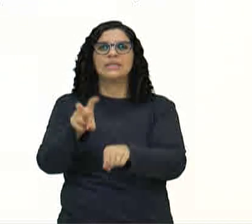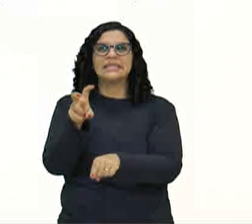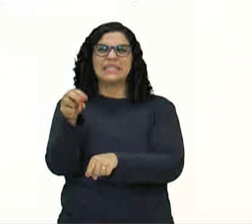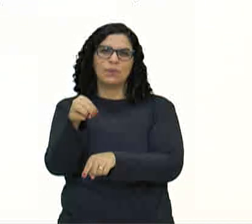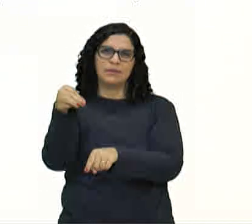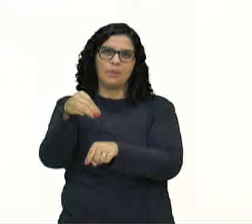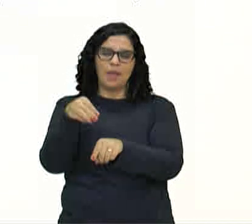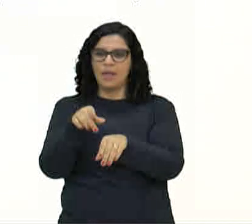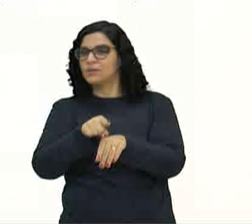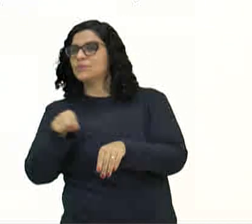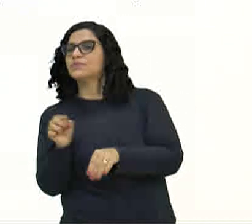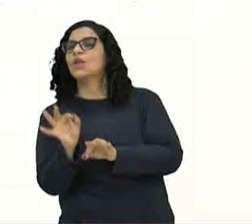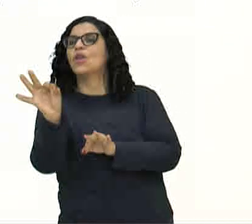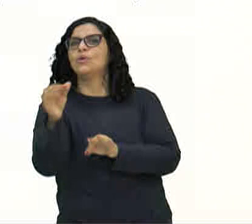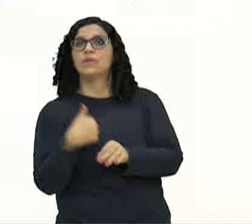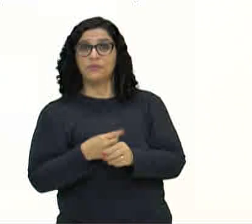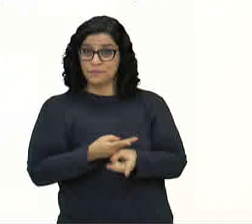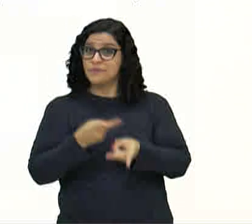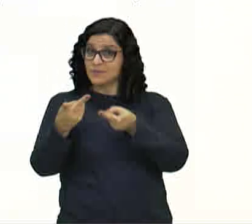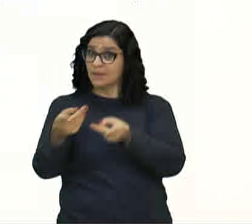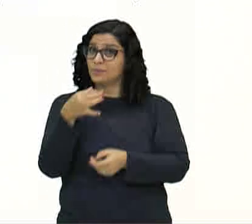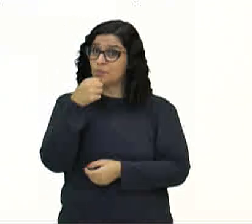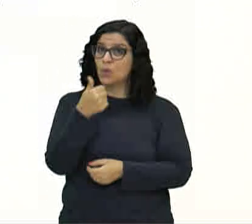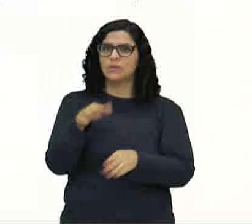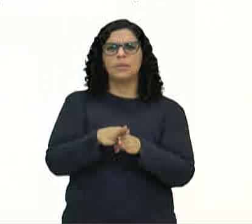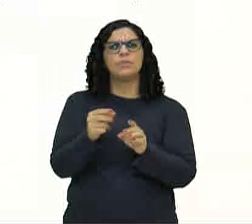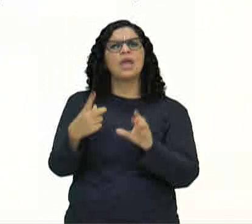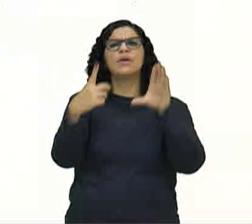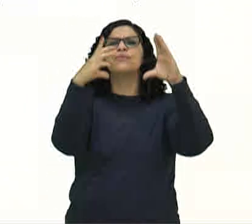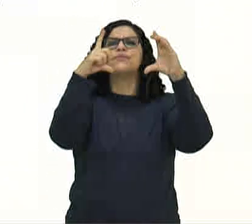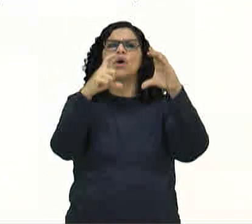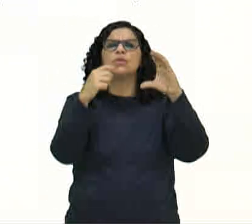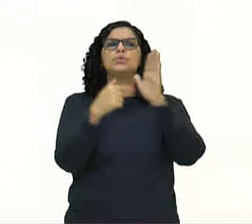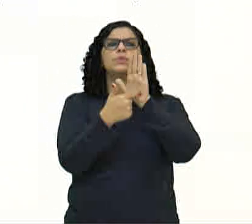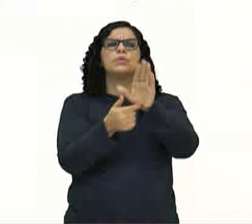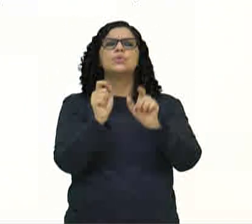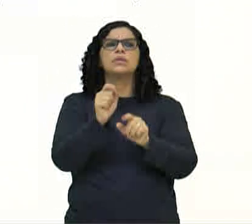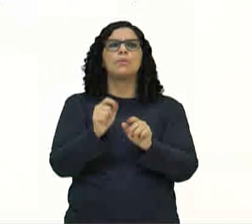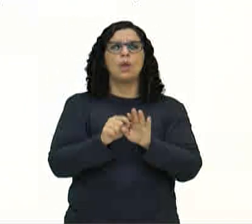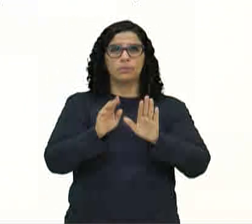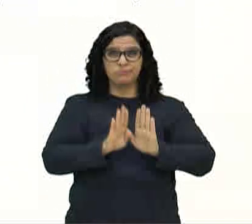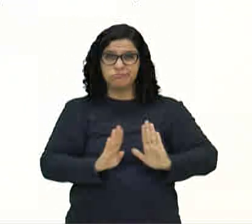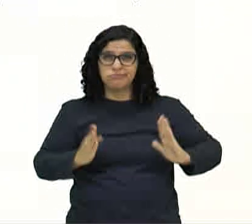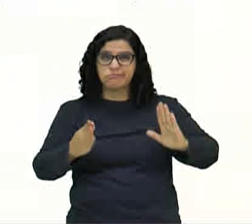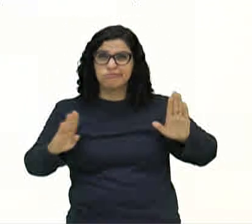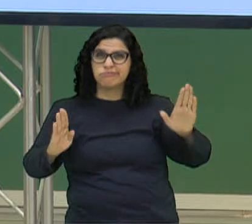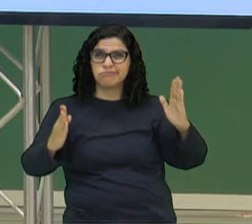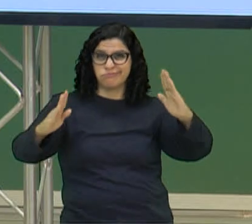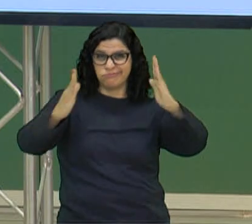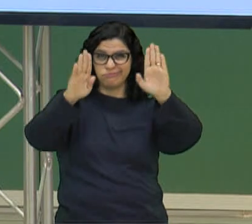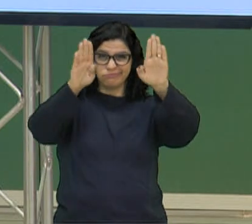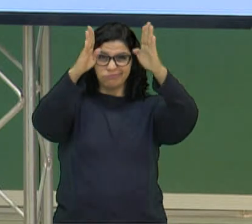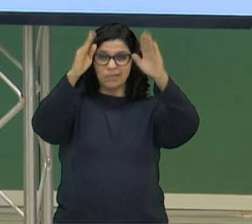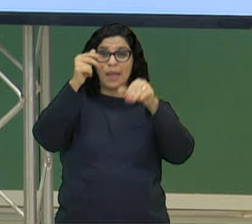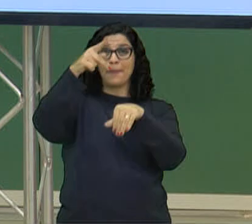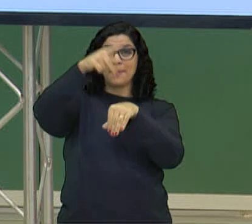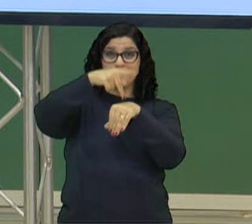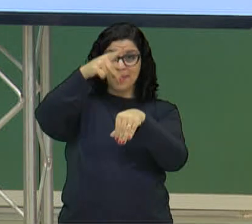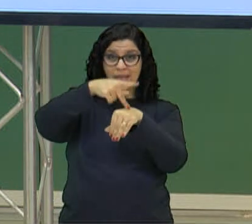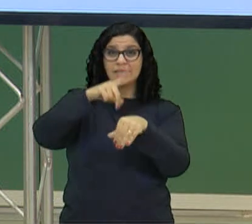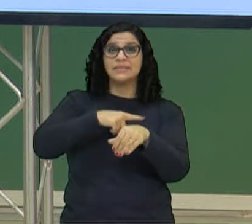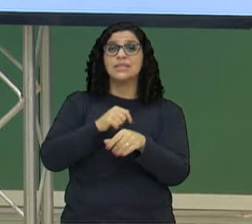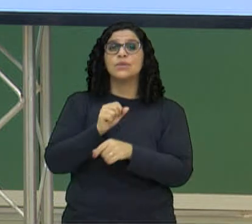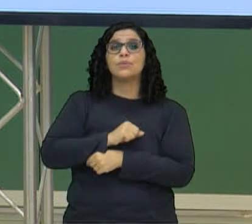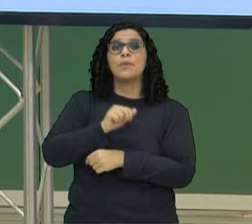metros adiante. Vale a pena visitar. Mas por que que eu pus essa foto aqui? Esse costão rochoso aqui, ele é todo recheado de uma